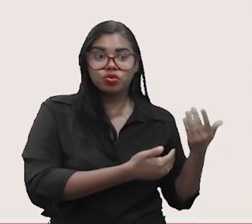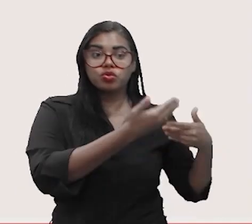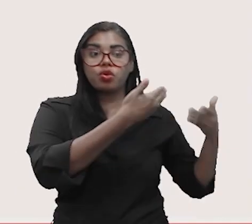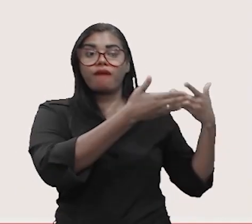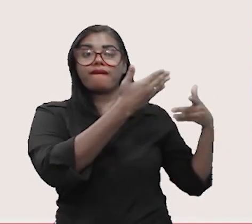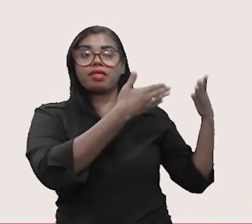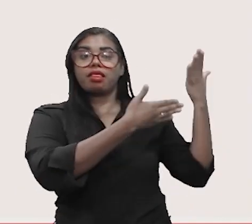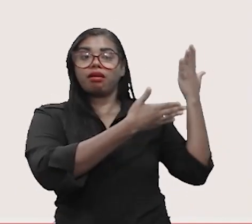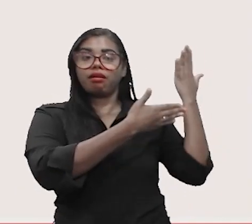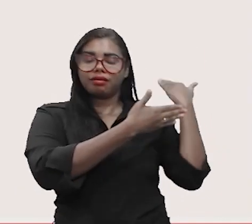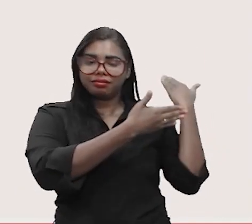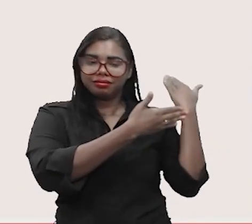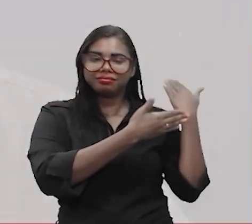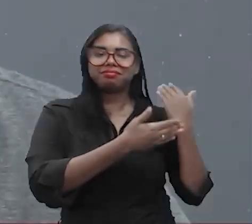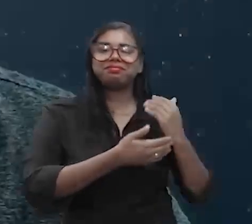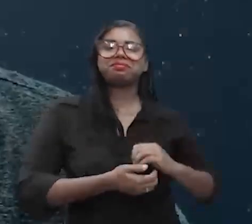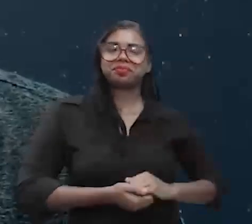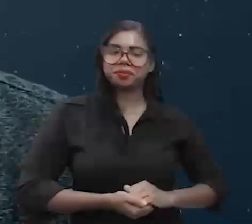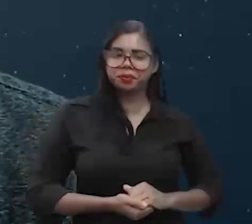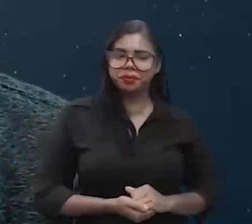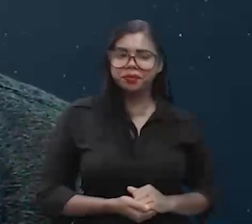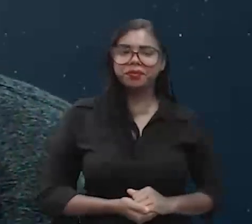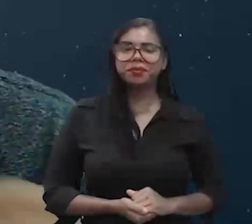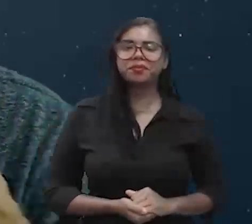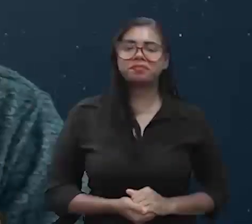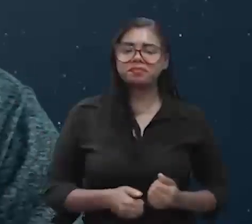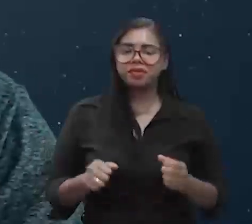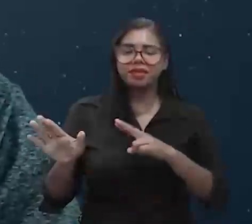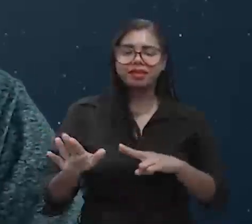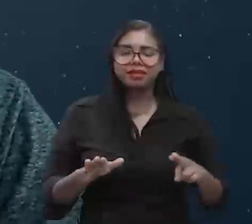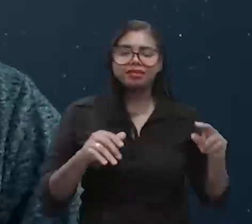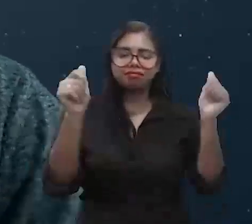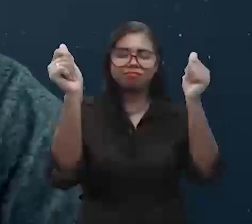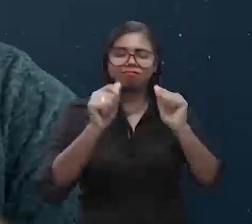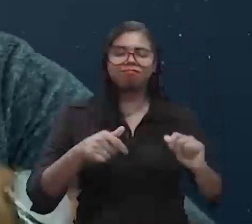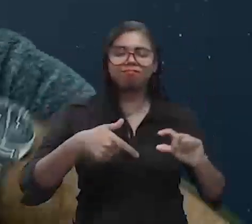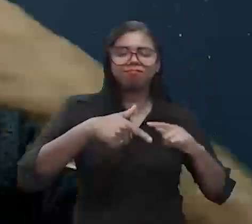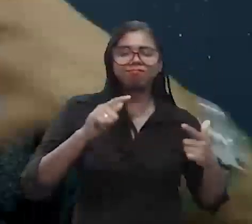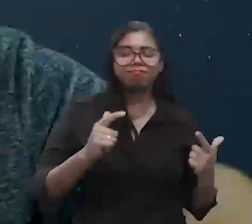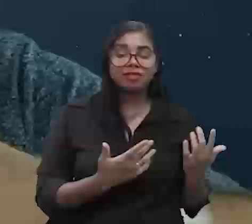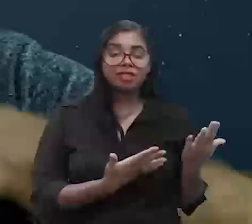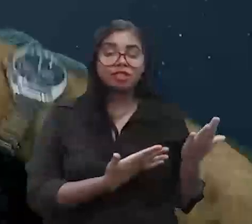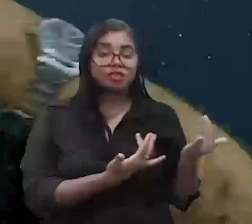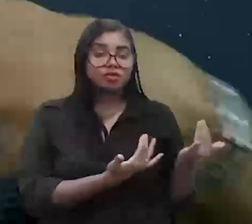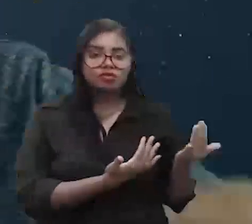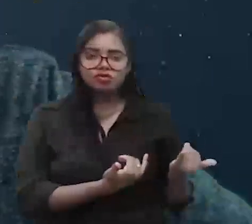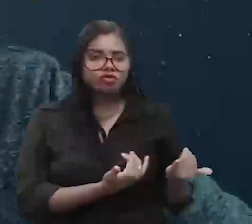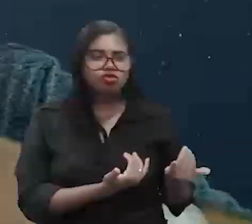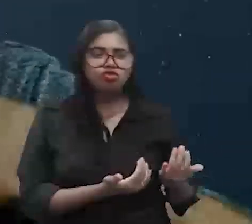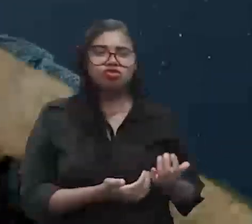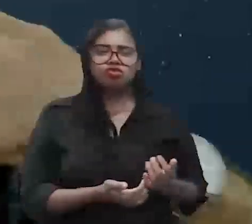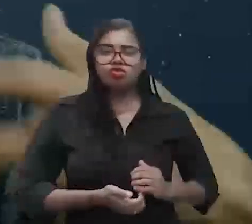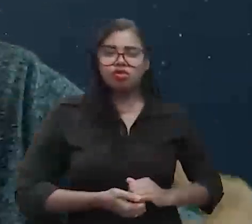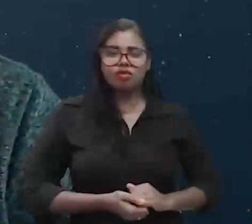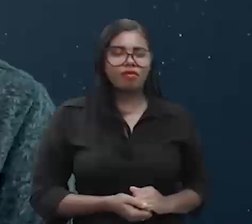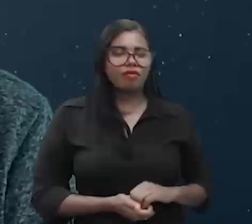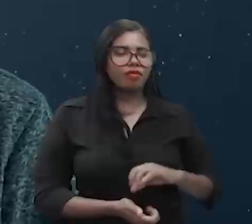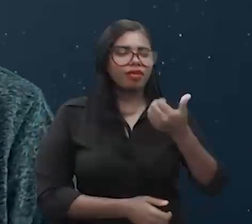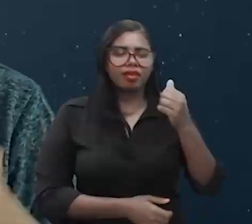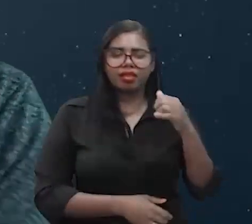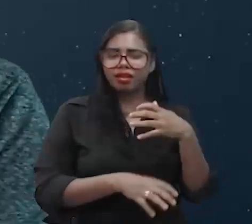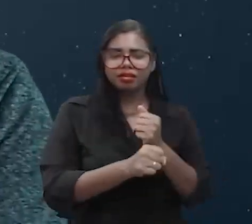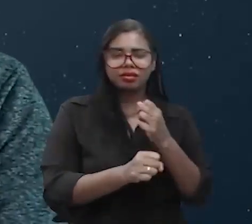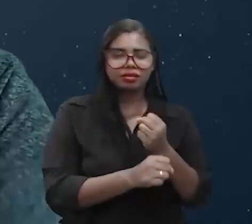jamais coroa, né? E o pessoal que vai fazer a Semana de Arte Moderna bem novinho e com ideias mirabolantes e futuristas,